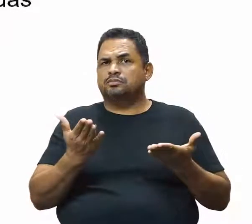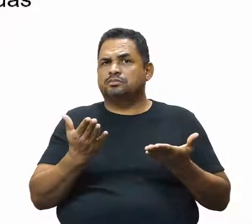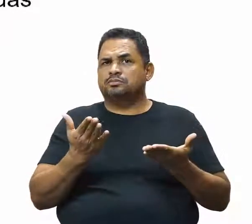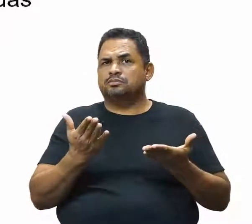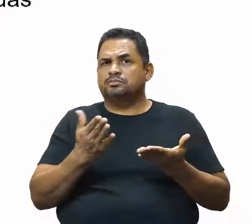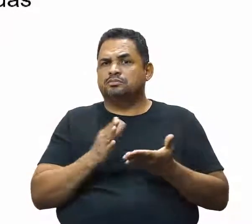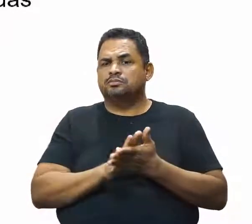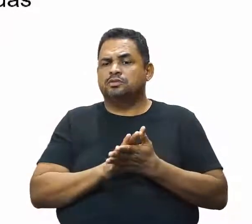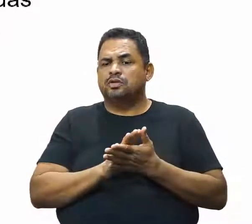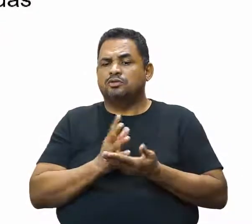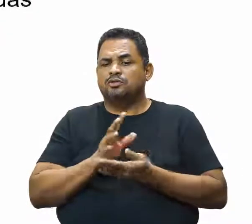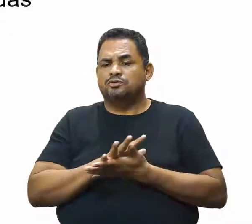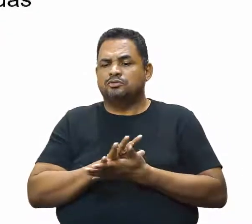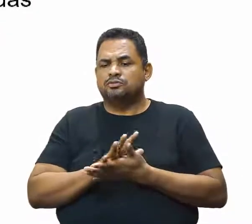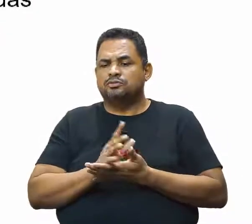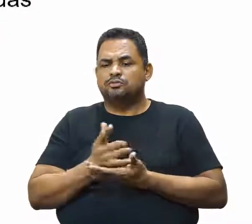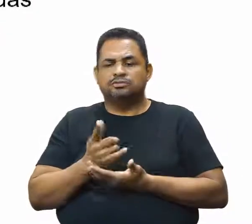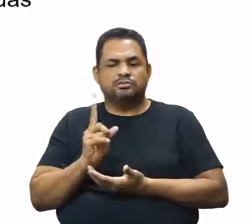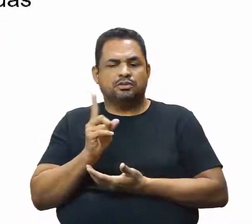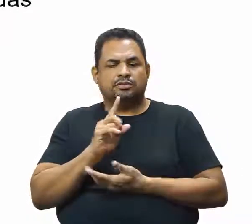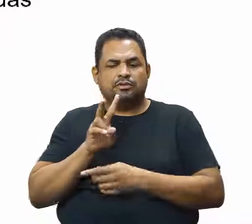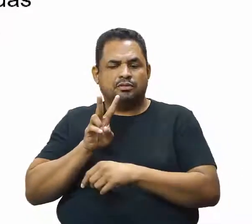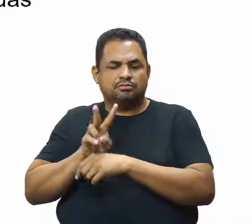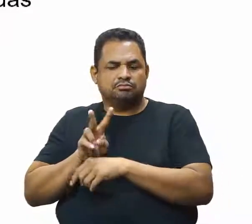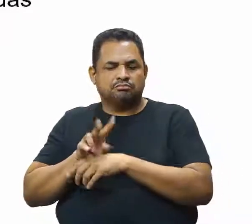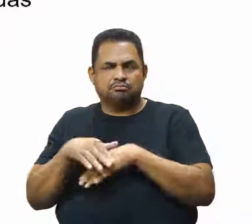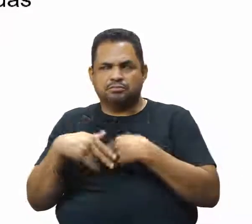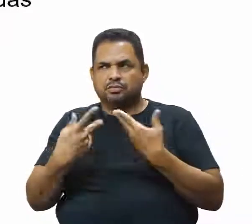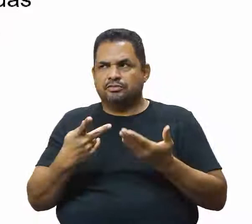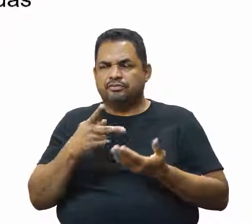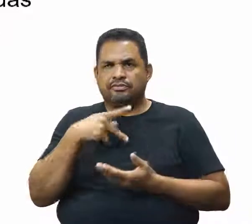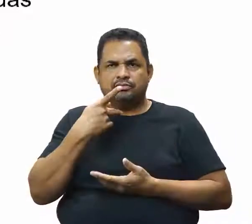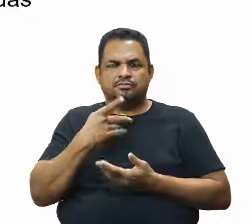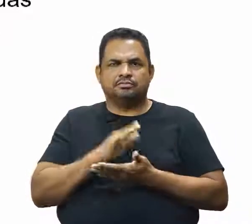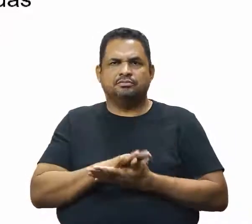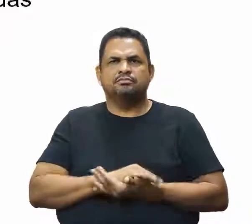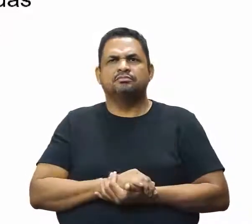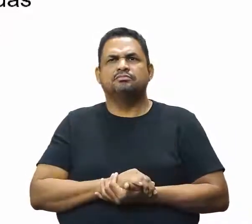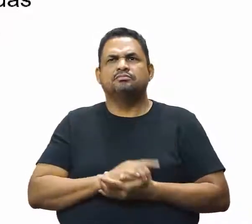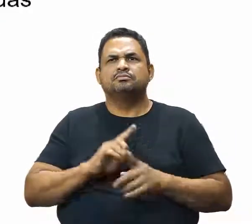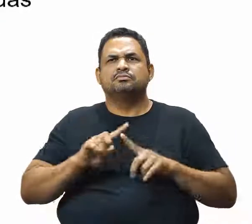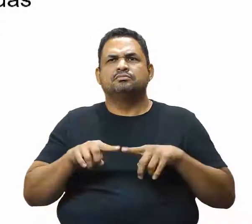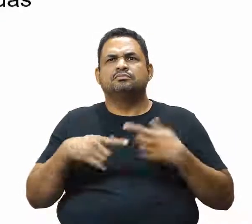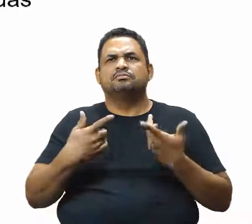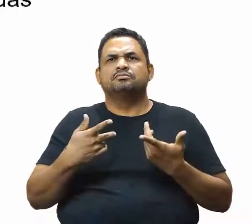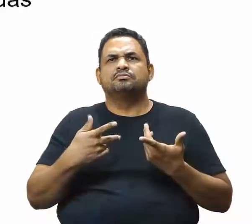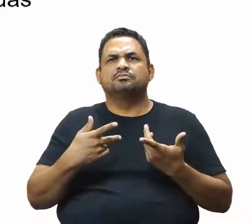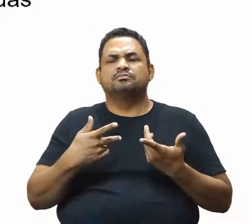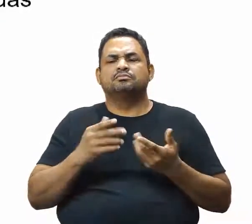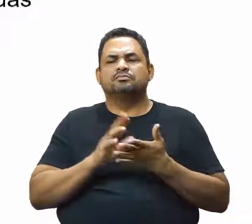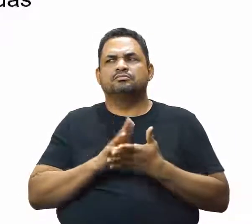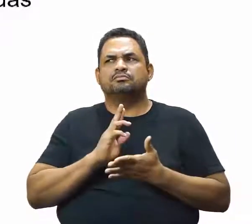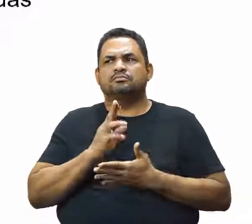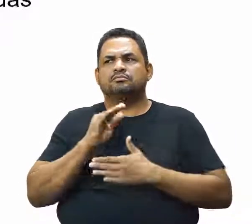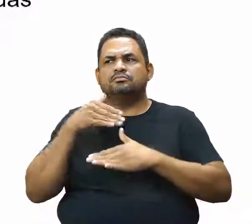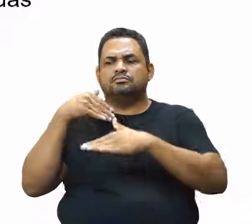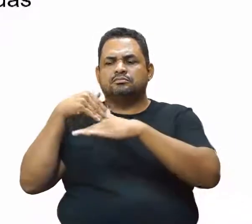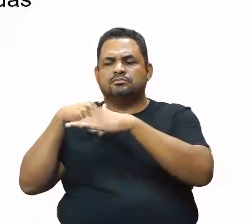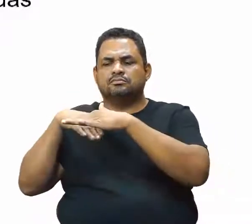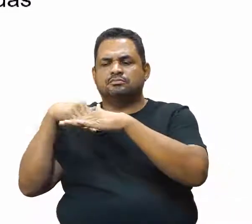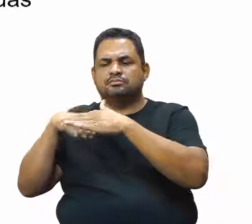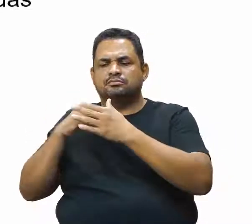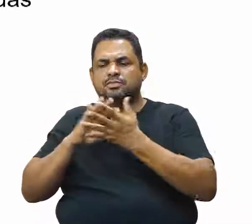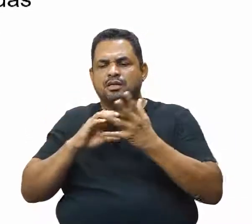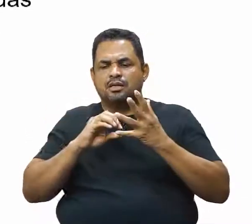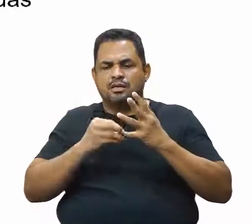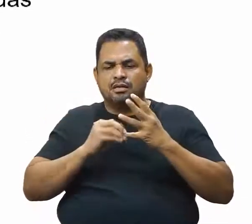de criações. Impressionante, nós não falamos em nenhum momento de criações ainda, né? Mas aqui aqui é o processo de armazenamento de